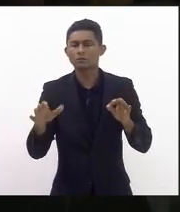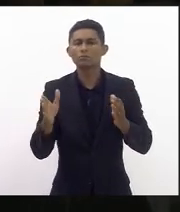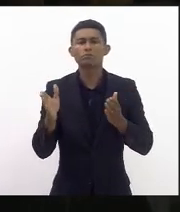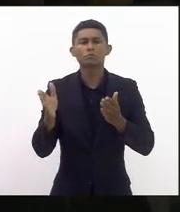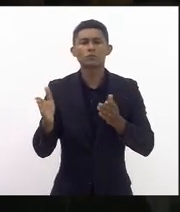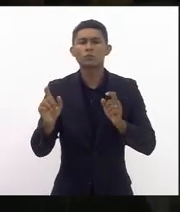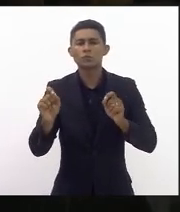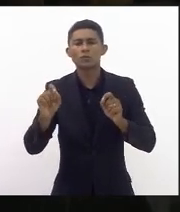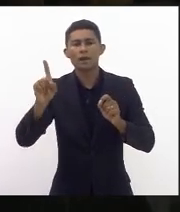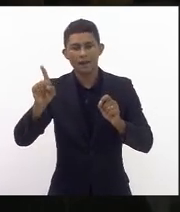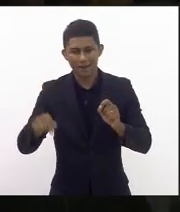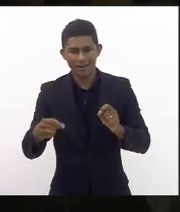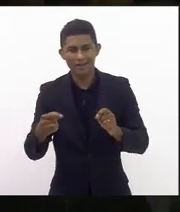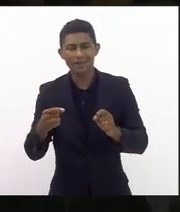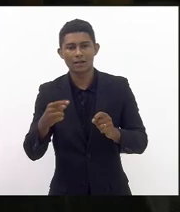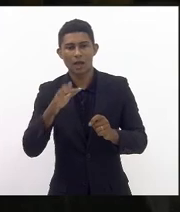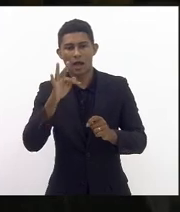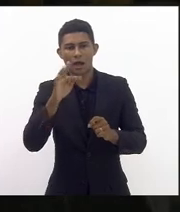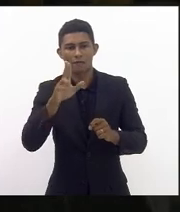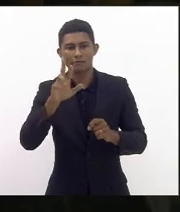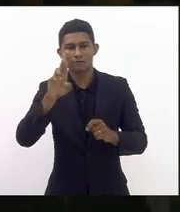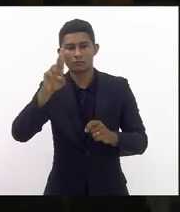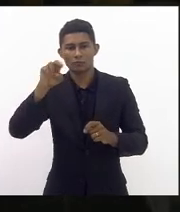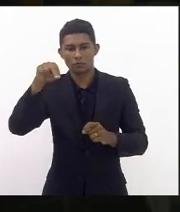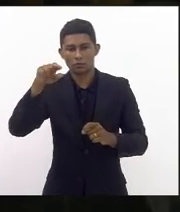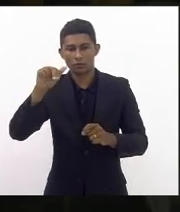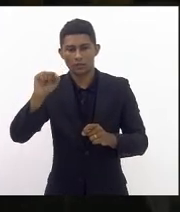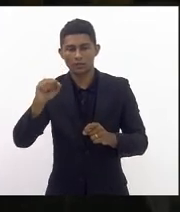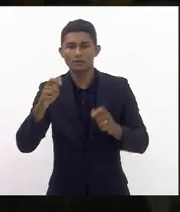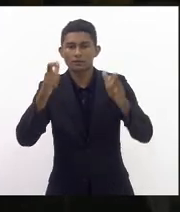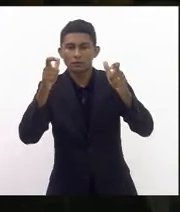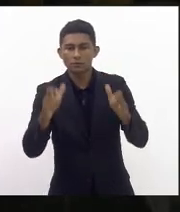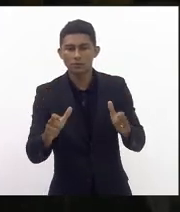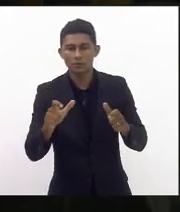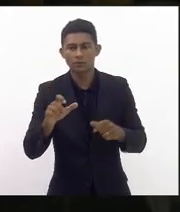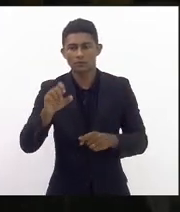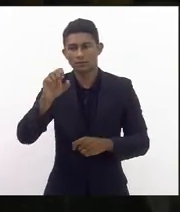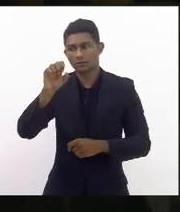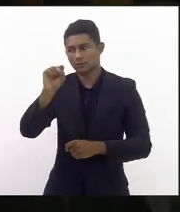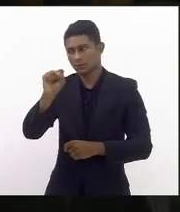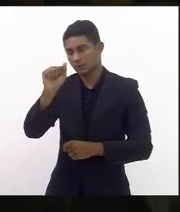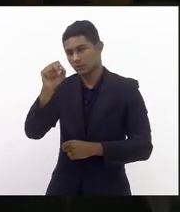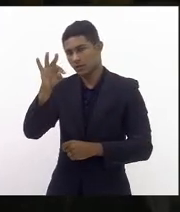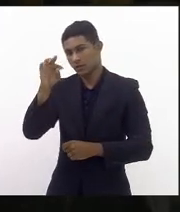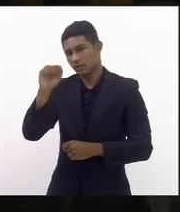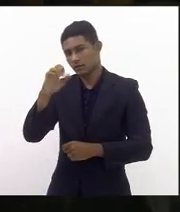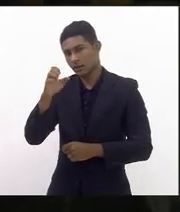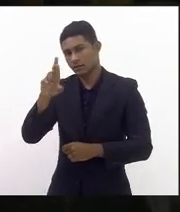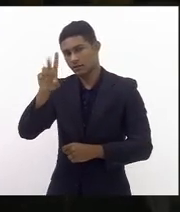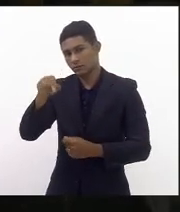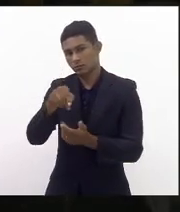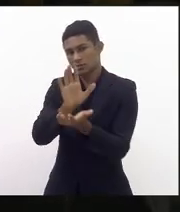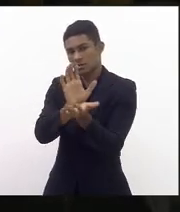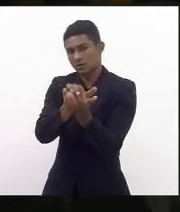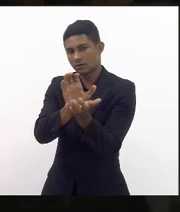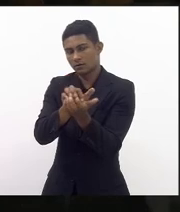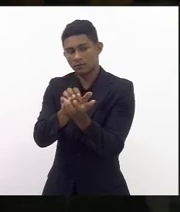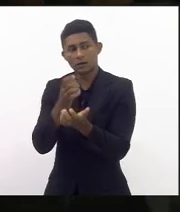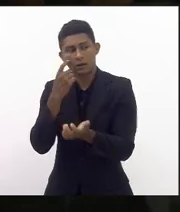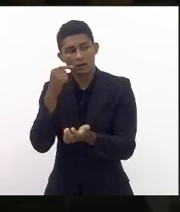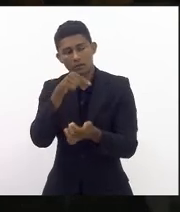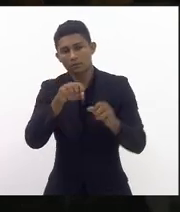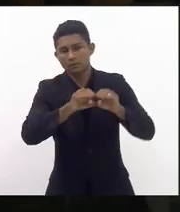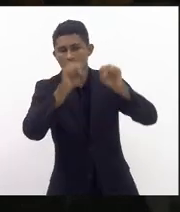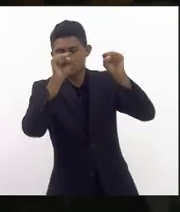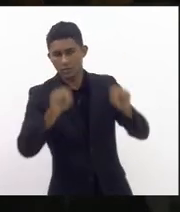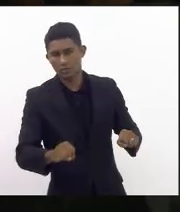à subestação de Furnas, lá em Santa Cruz, para entrar definitivamente no sistema